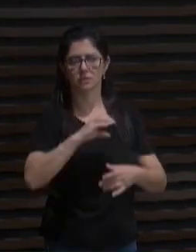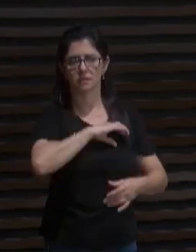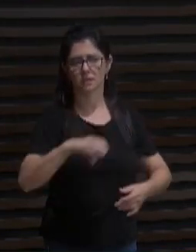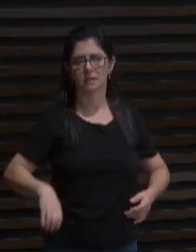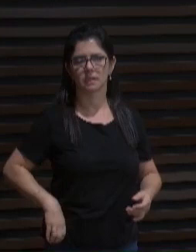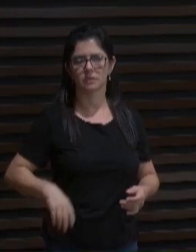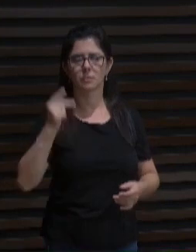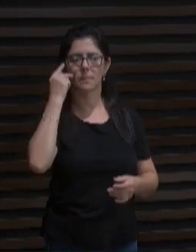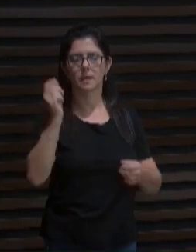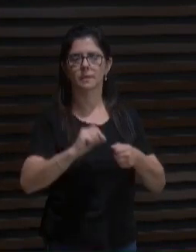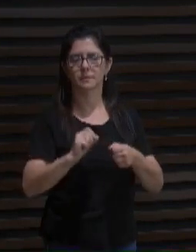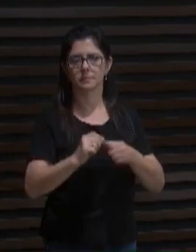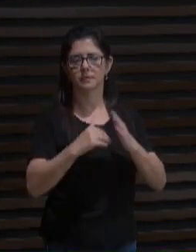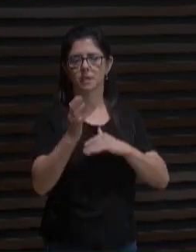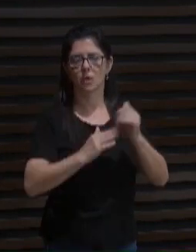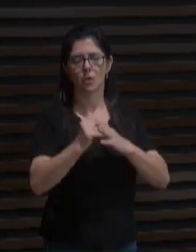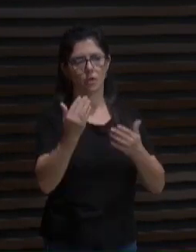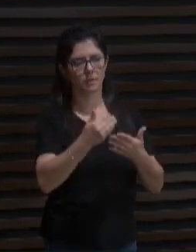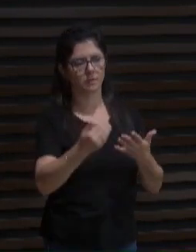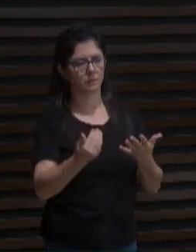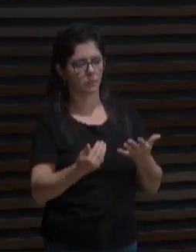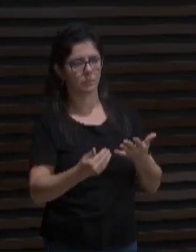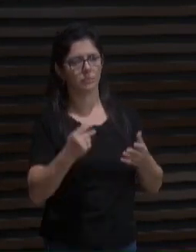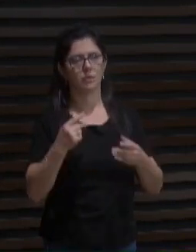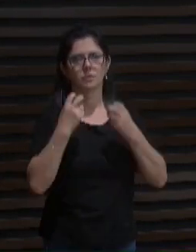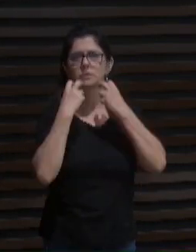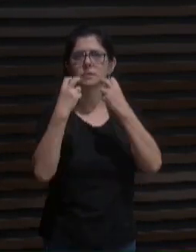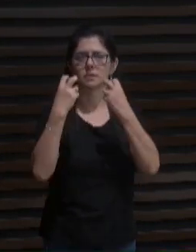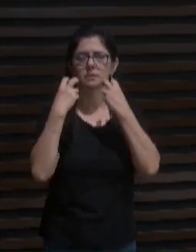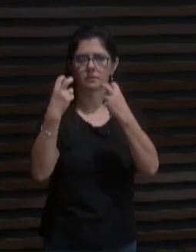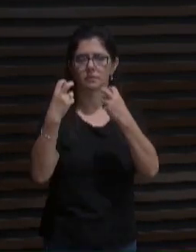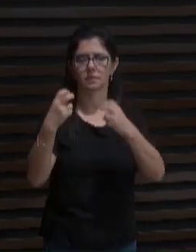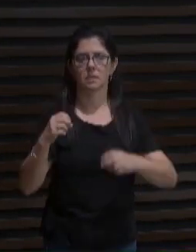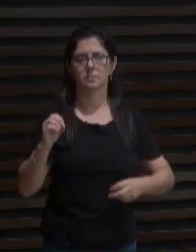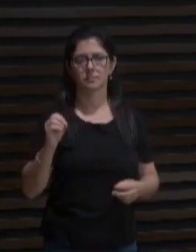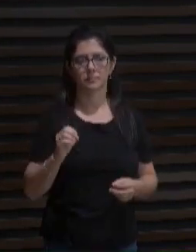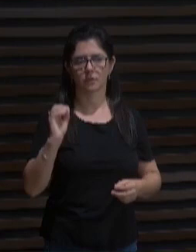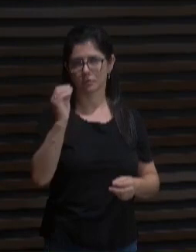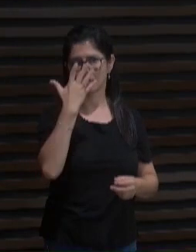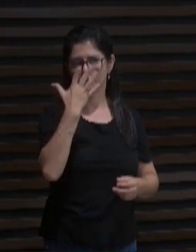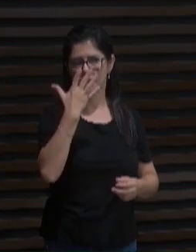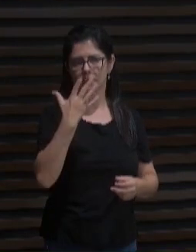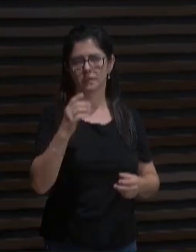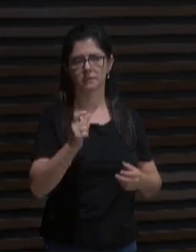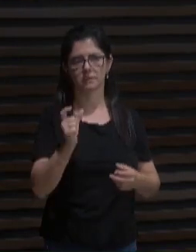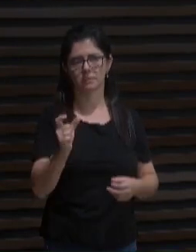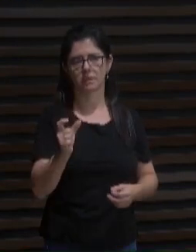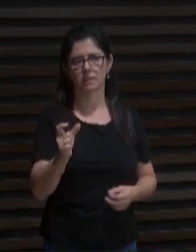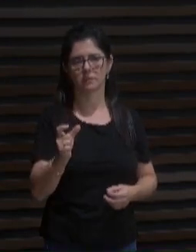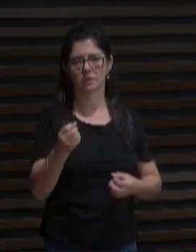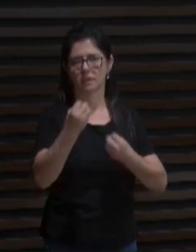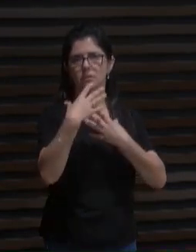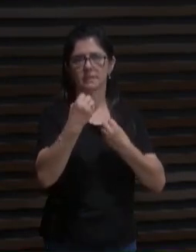seu povo. Ele intercede e nos revela as Escrituras, nos ensina a orar como convém